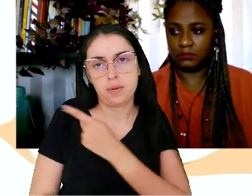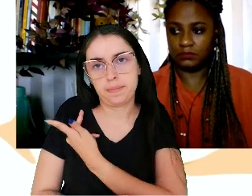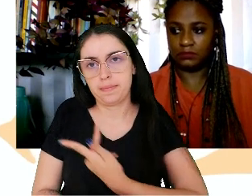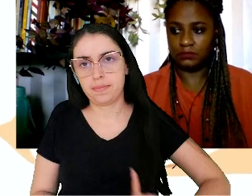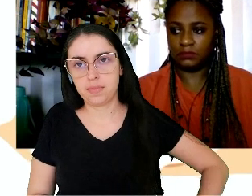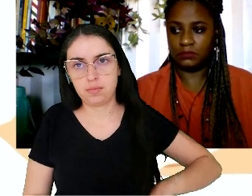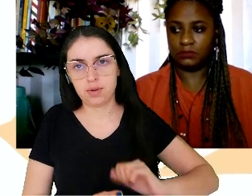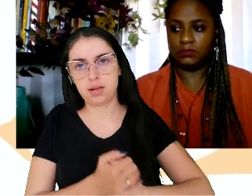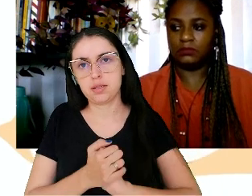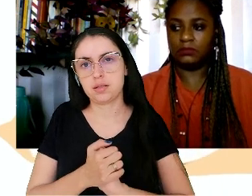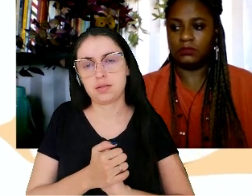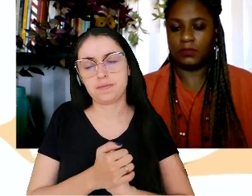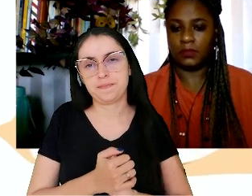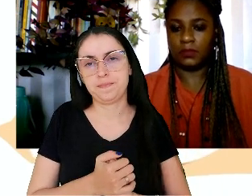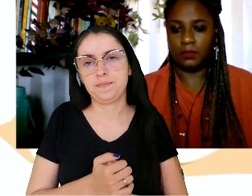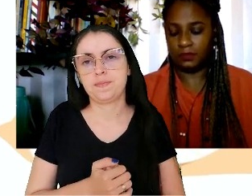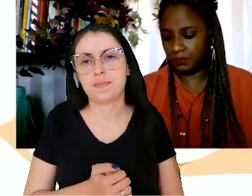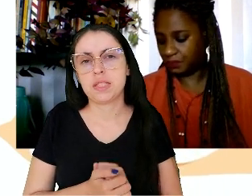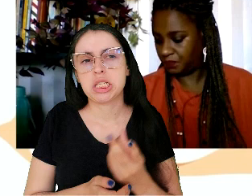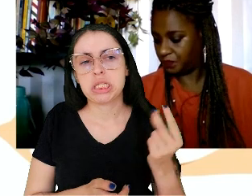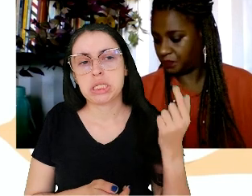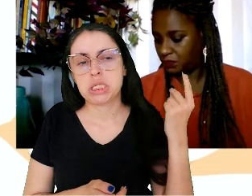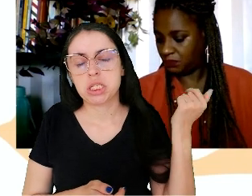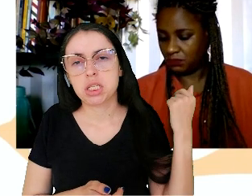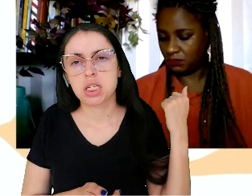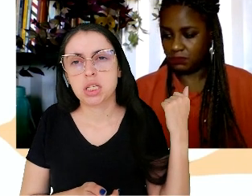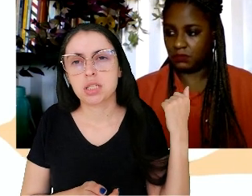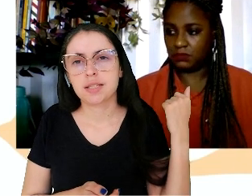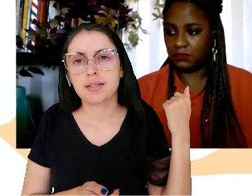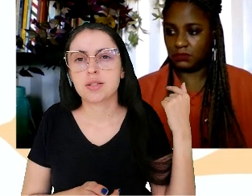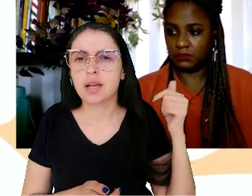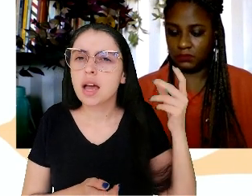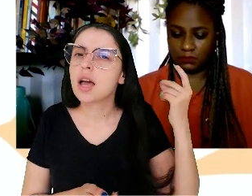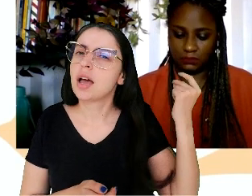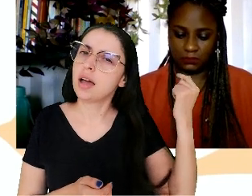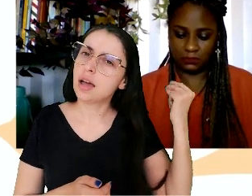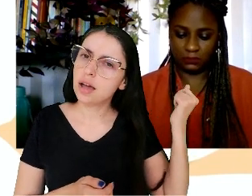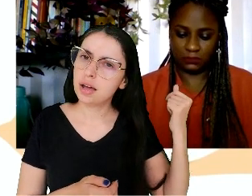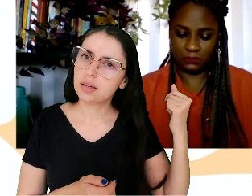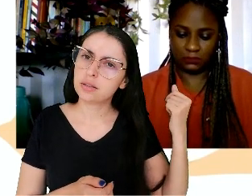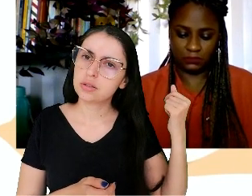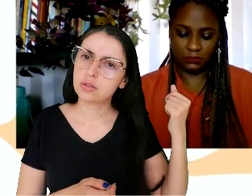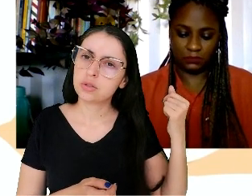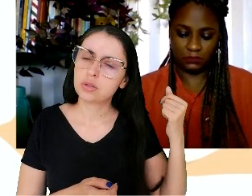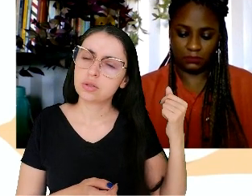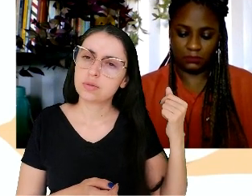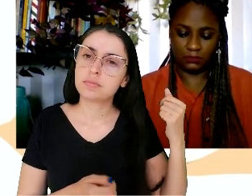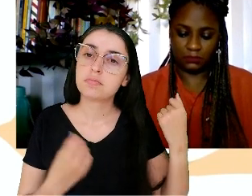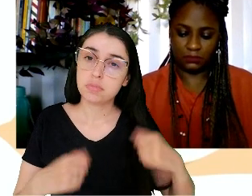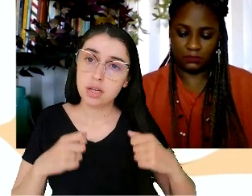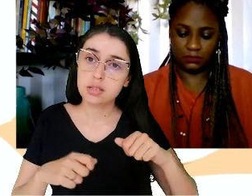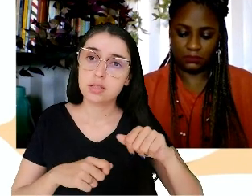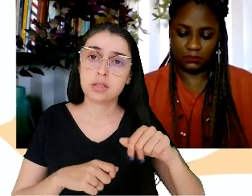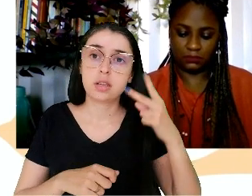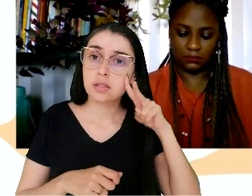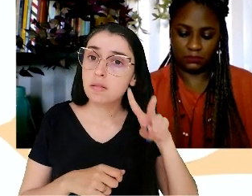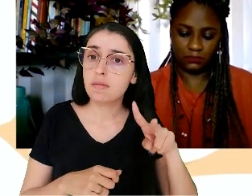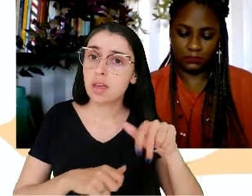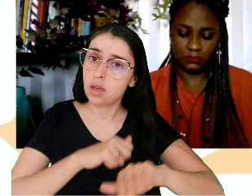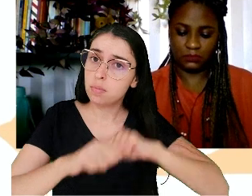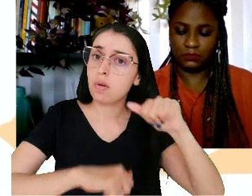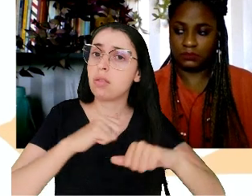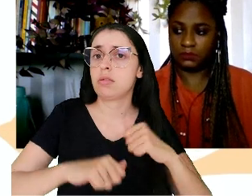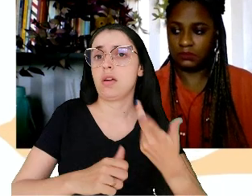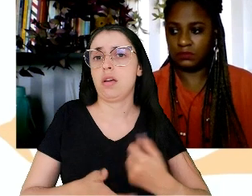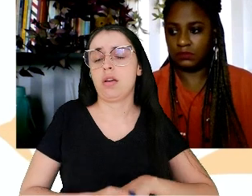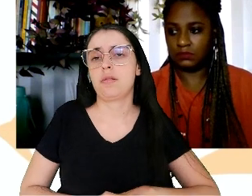né? As políticas públicas que eram implementadas no passado precisam ser revisitadas